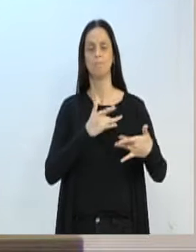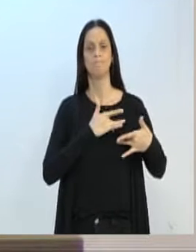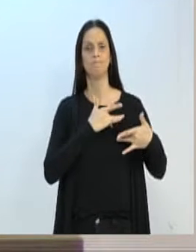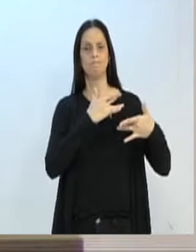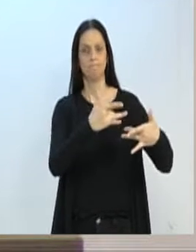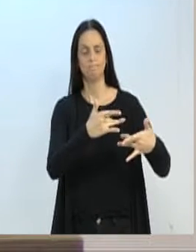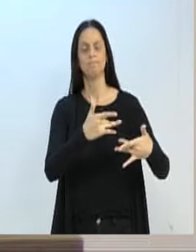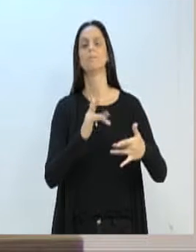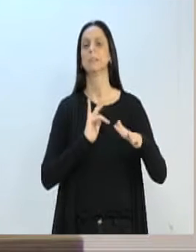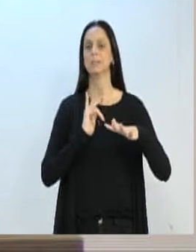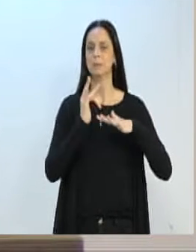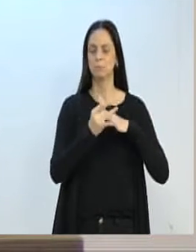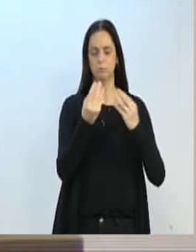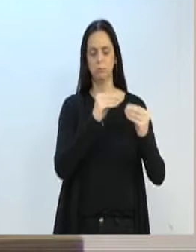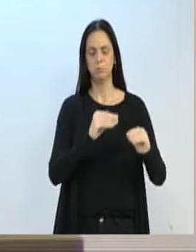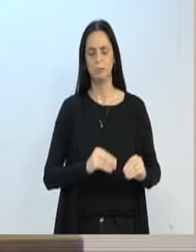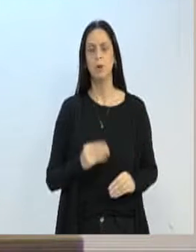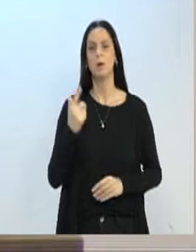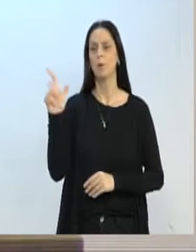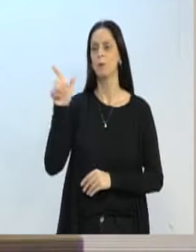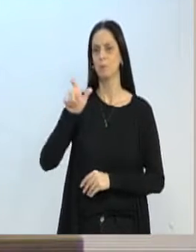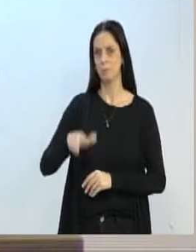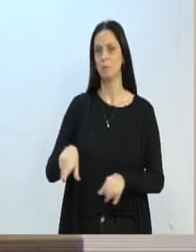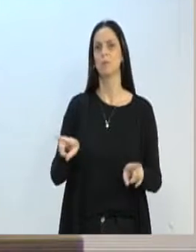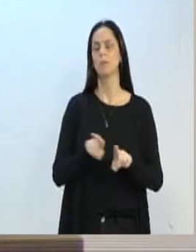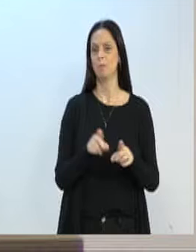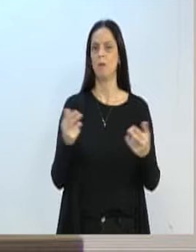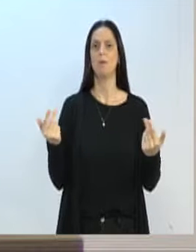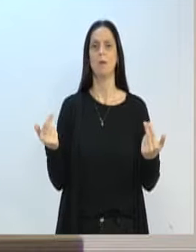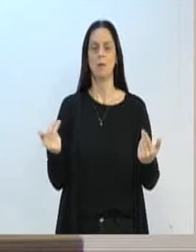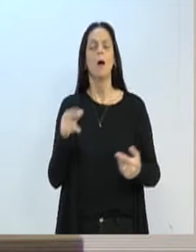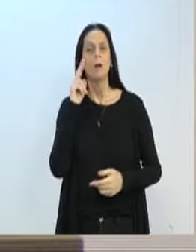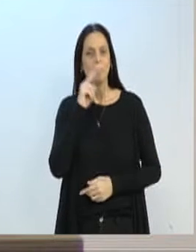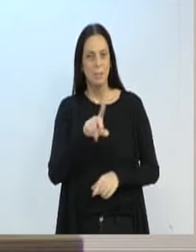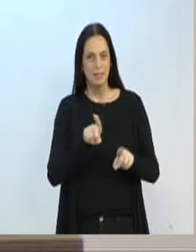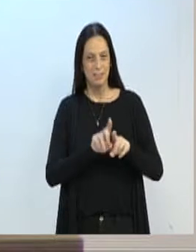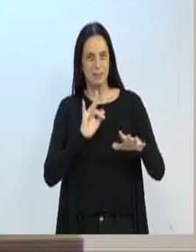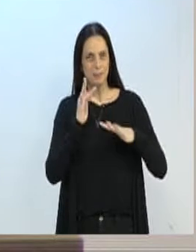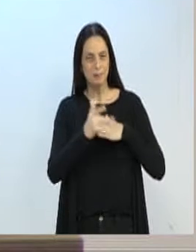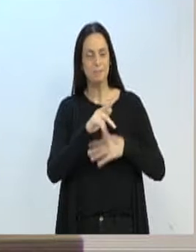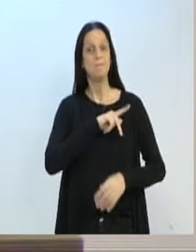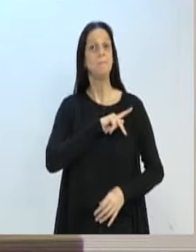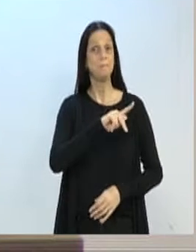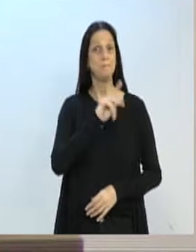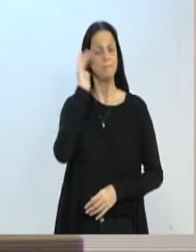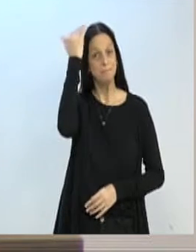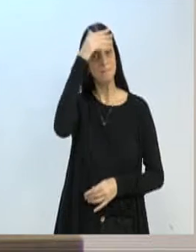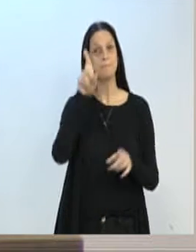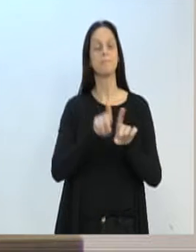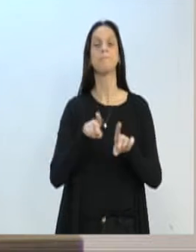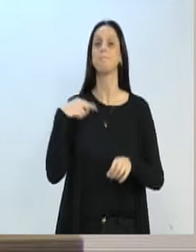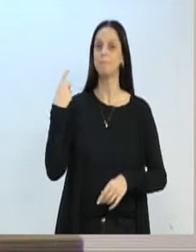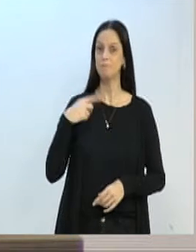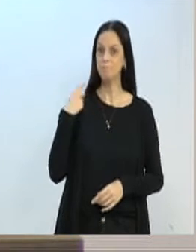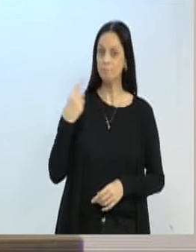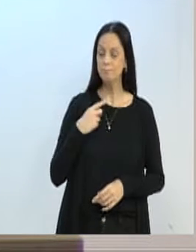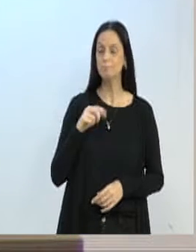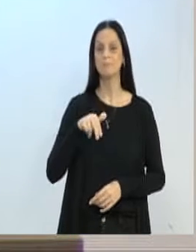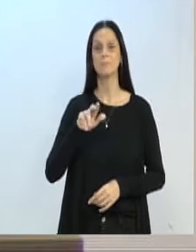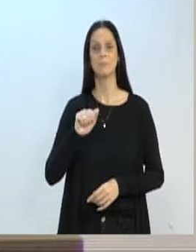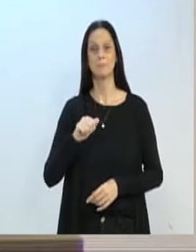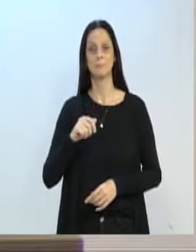ainda em nossas redes sociais, outras pessoas também fizeram, vi algo nas redes sociais aí do prefeito, da nossa deputada federal Ana Paula, entre